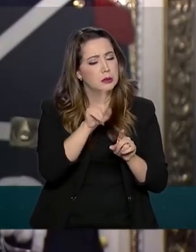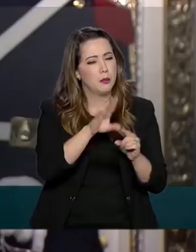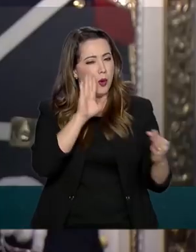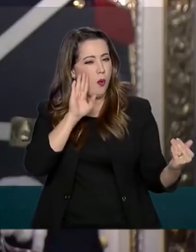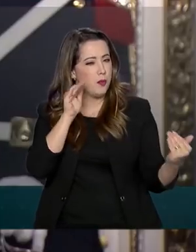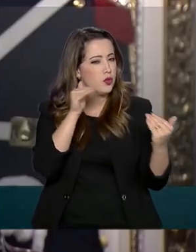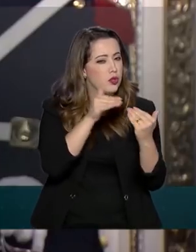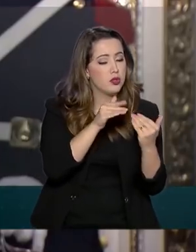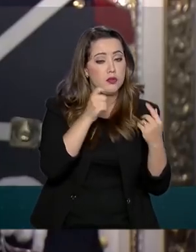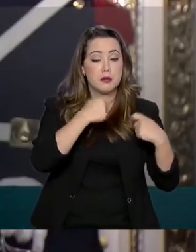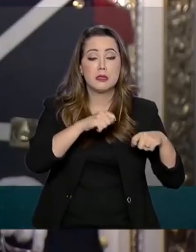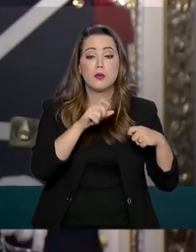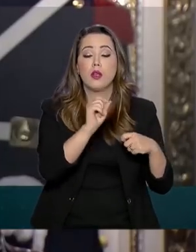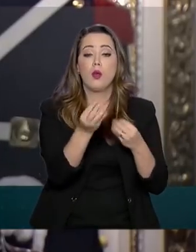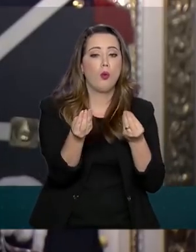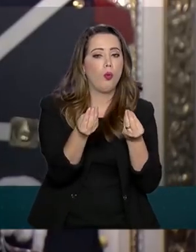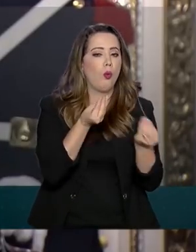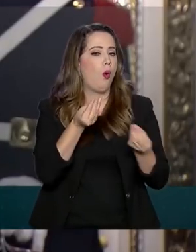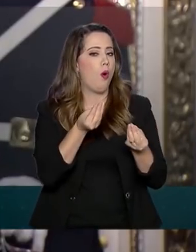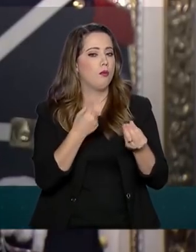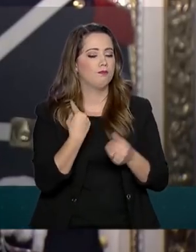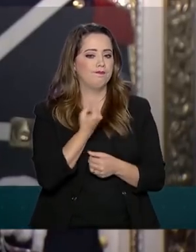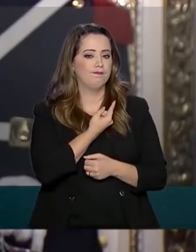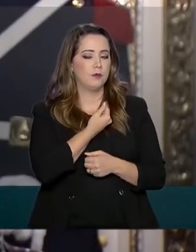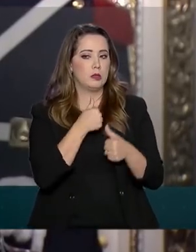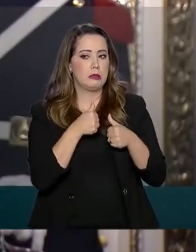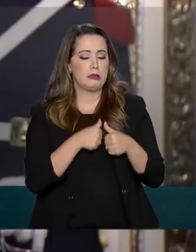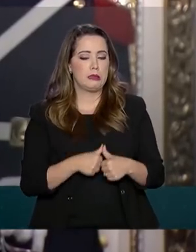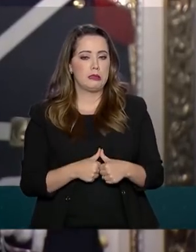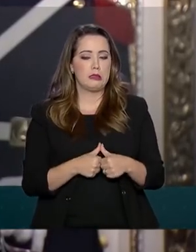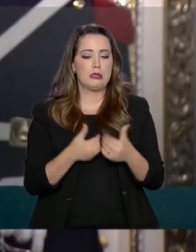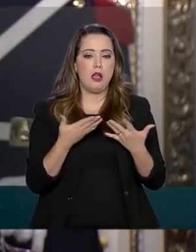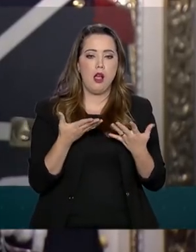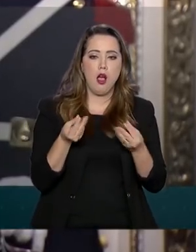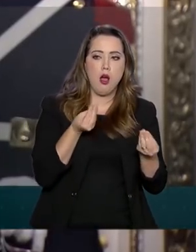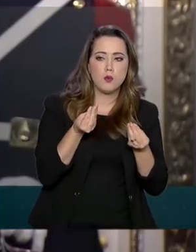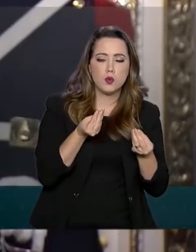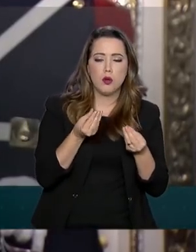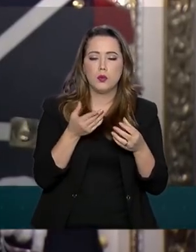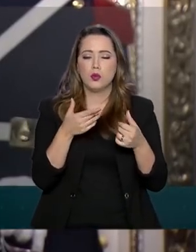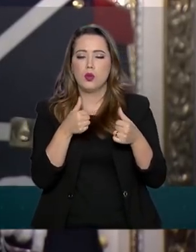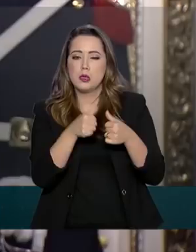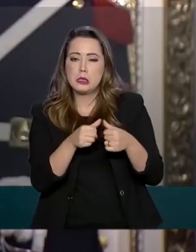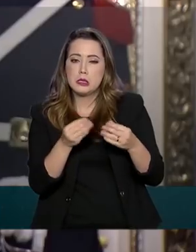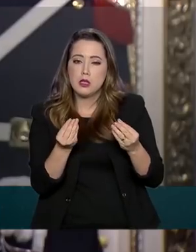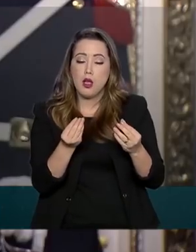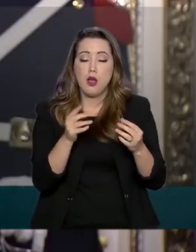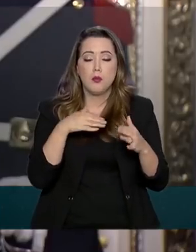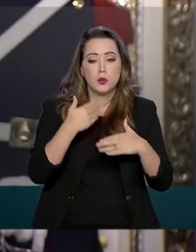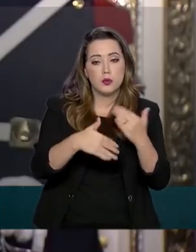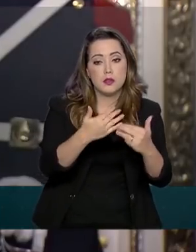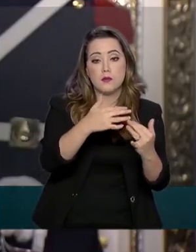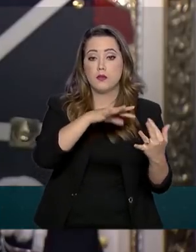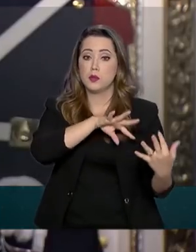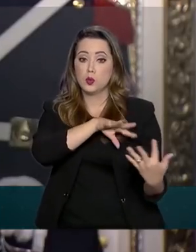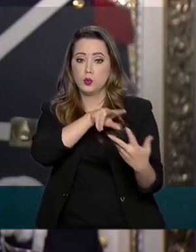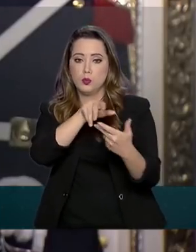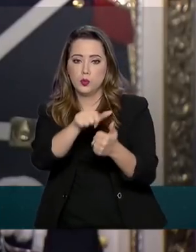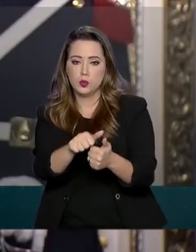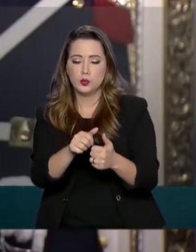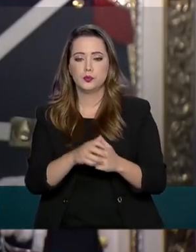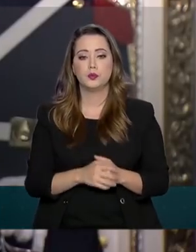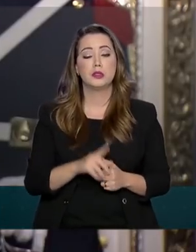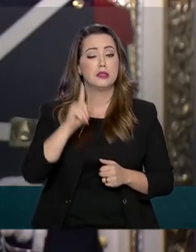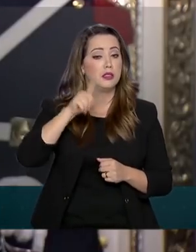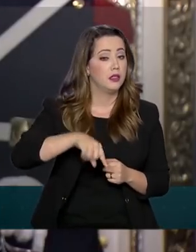focada também em como nós nos incluímos, em como nós nos inserimos no desenvolvimento global, que